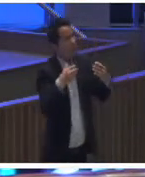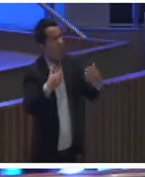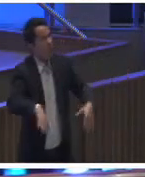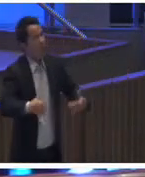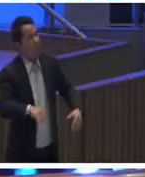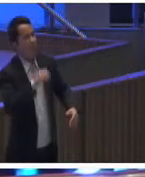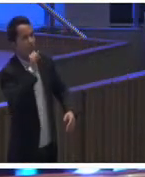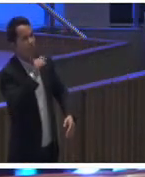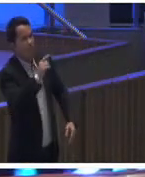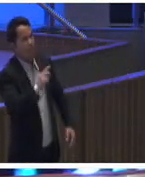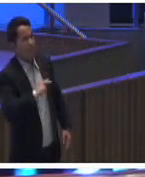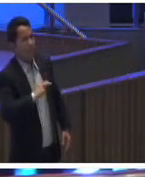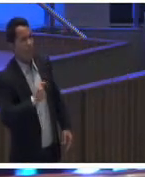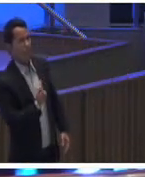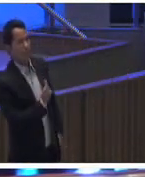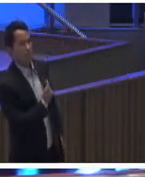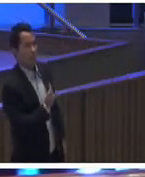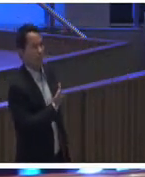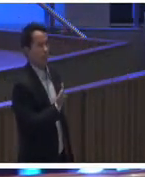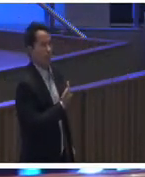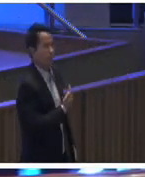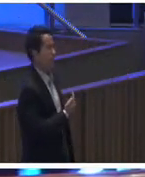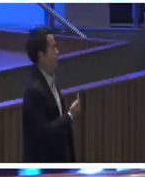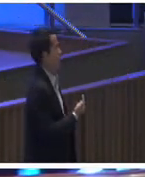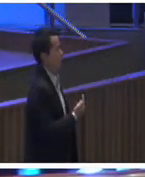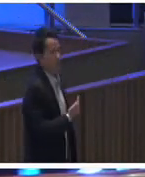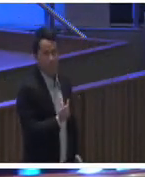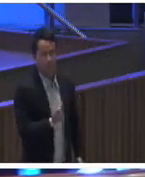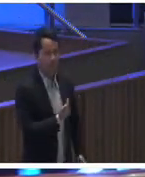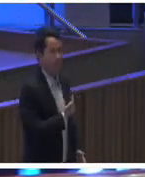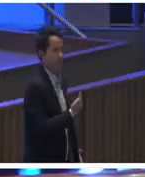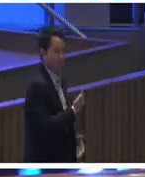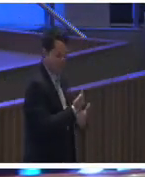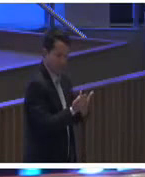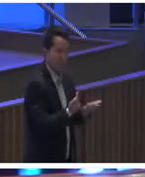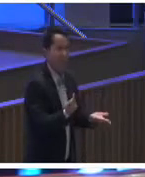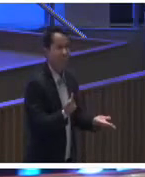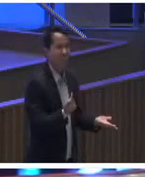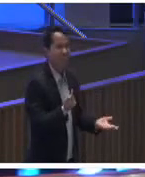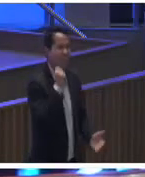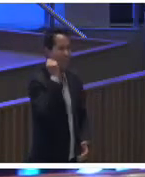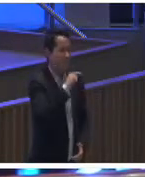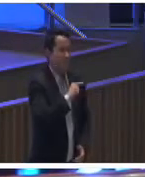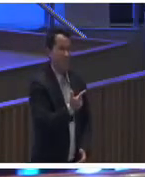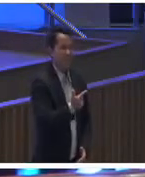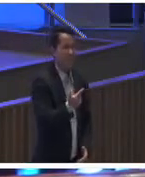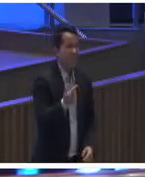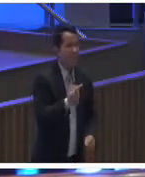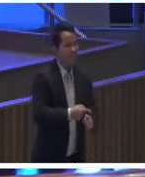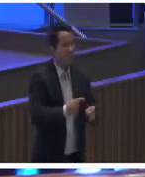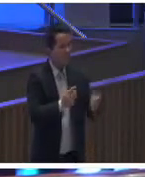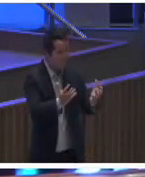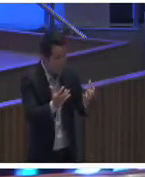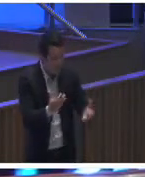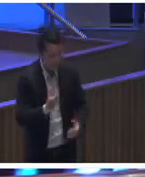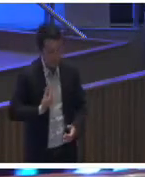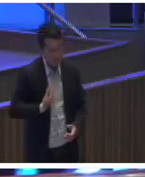conta. É isso que a Bíblia está falando. E agora você vai viver o que você quer,